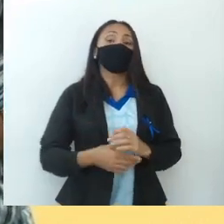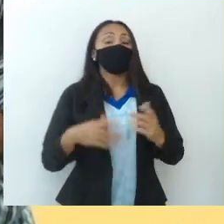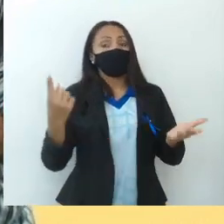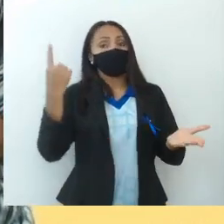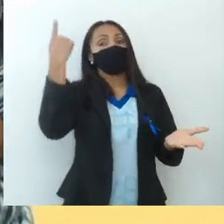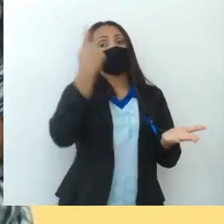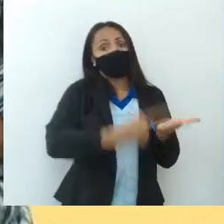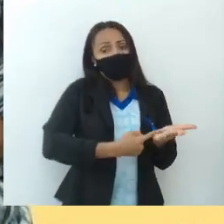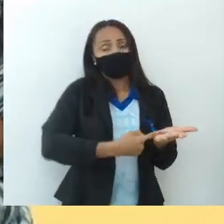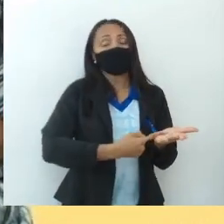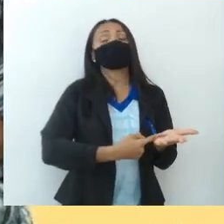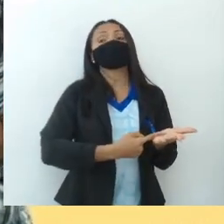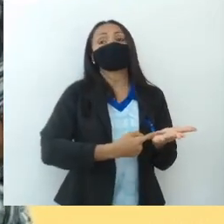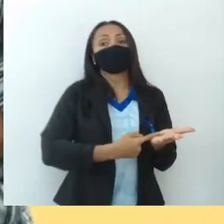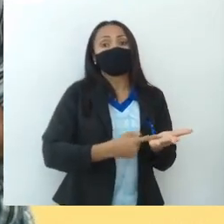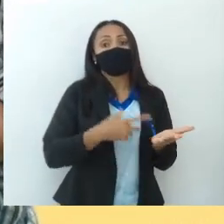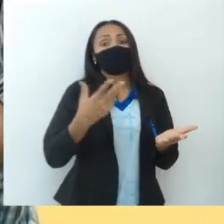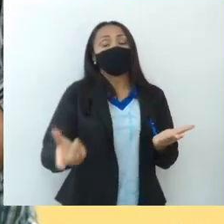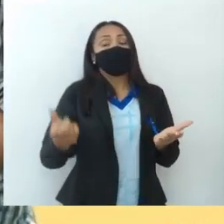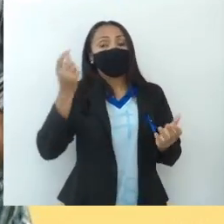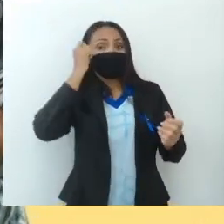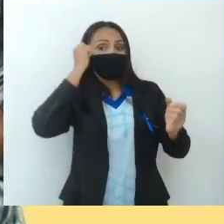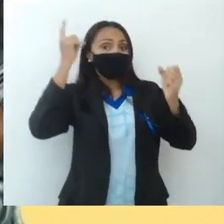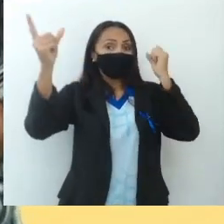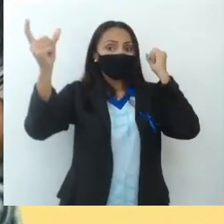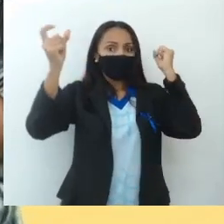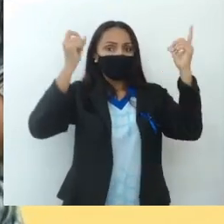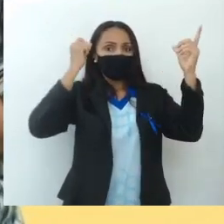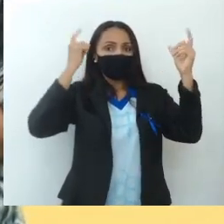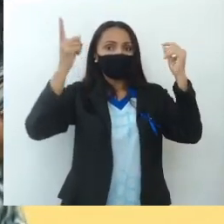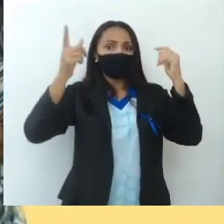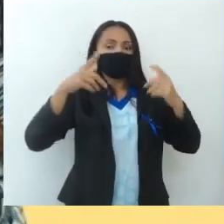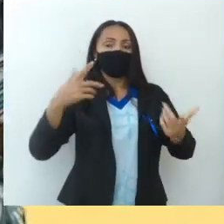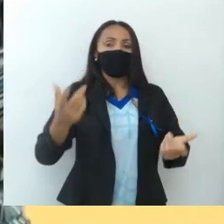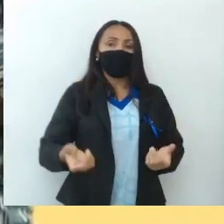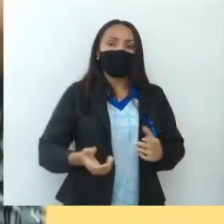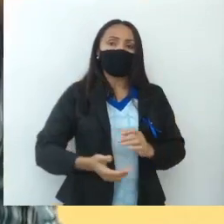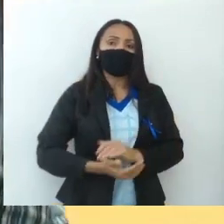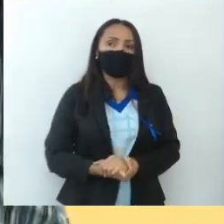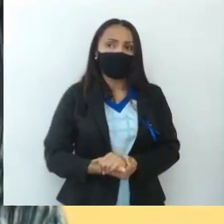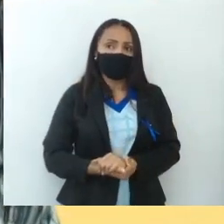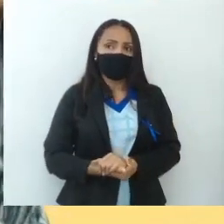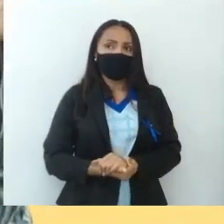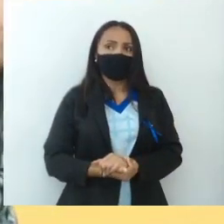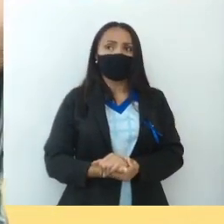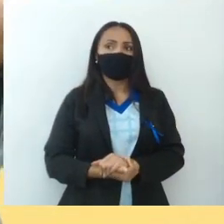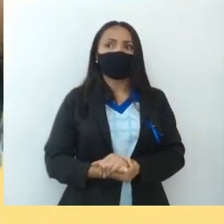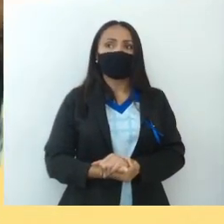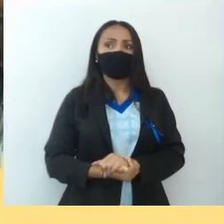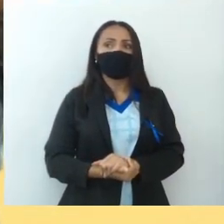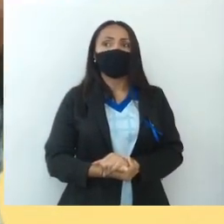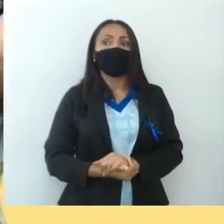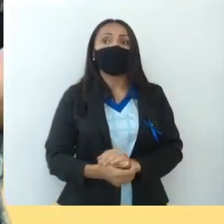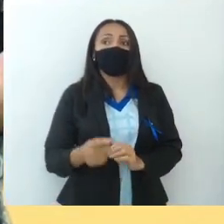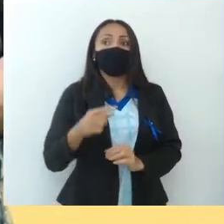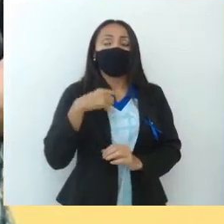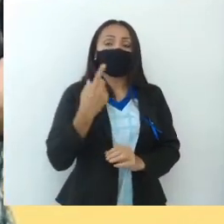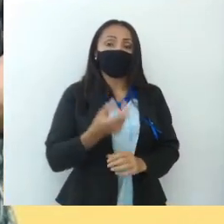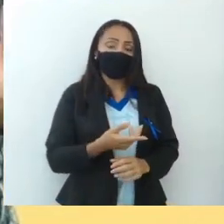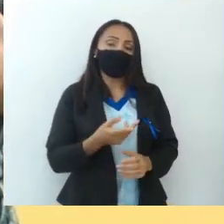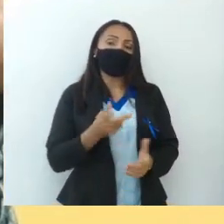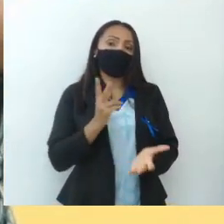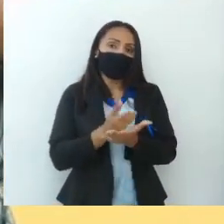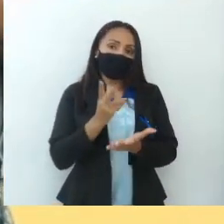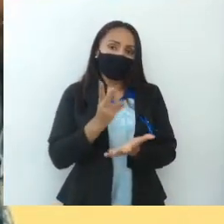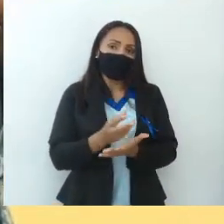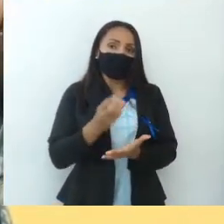essa questão seguinte, aquela ideia de, é feio, é velho, vamos destruir. Não tem nada a ver, né? Veja, a gente preserva a memória,